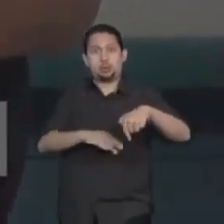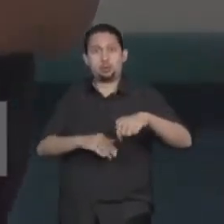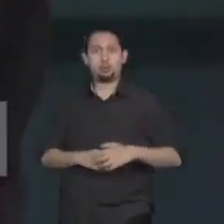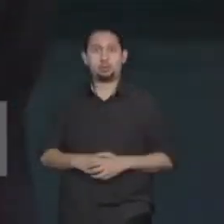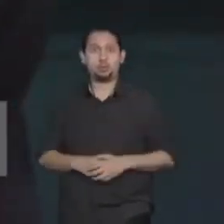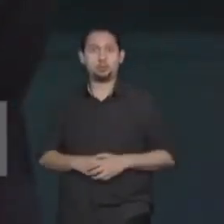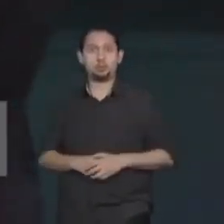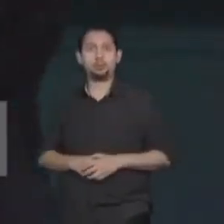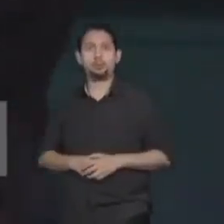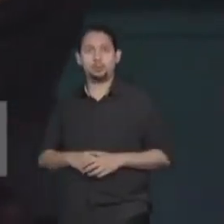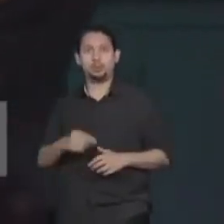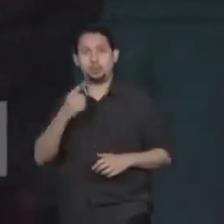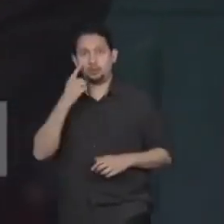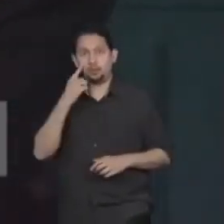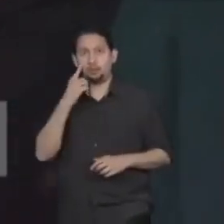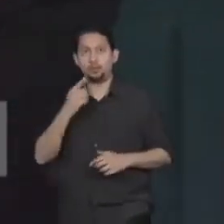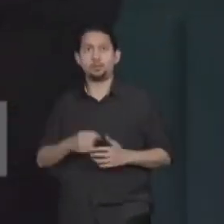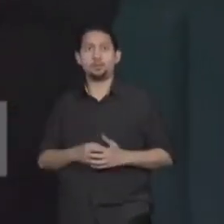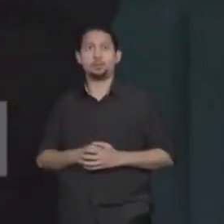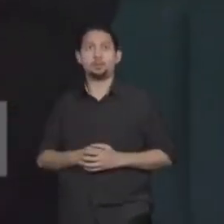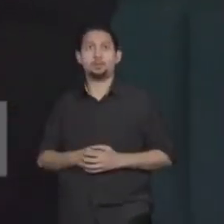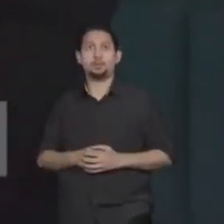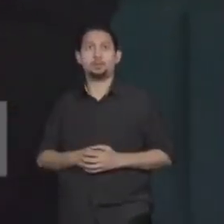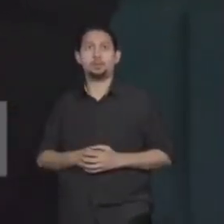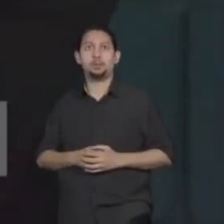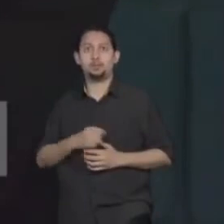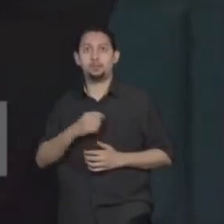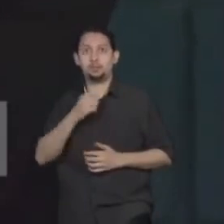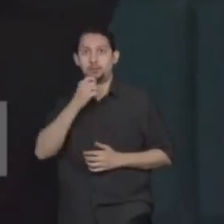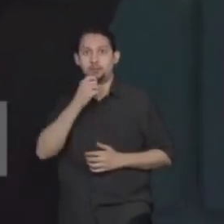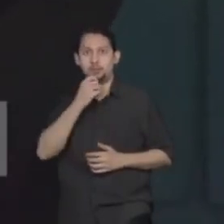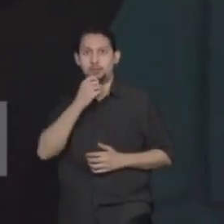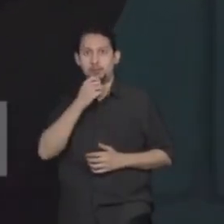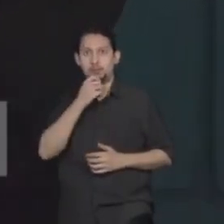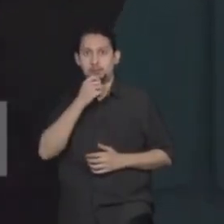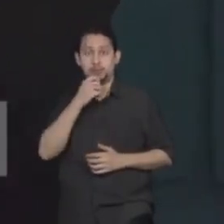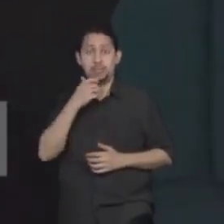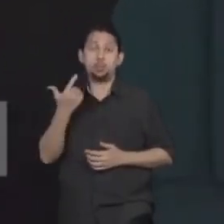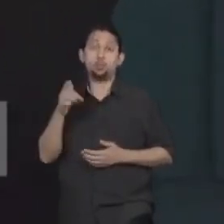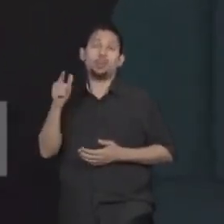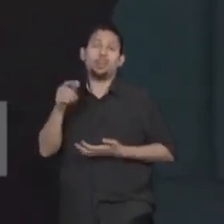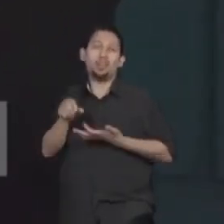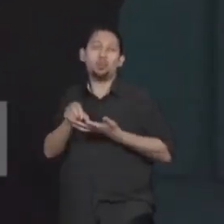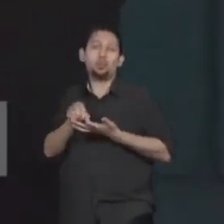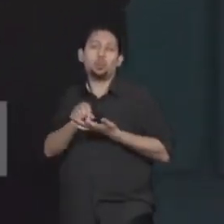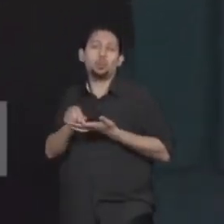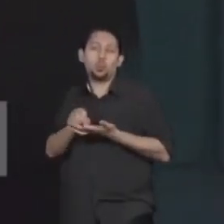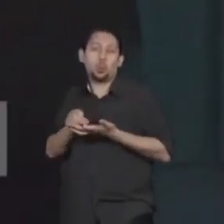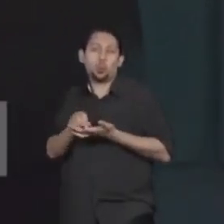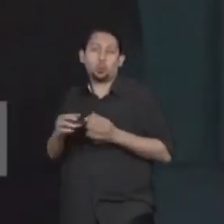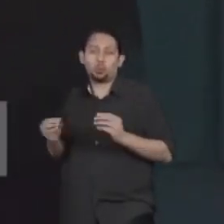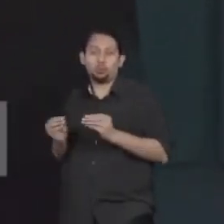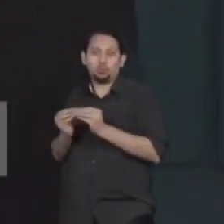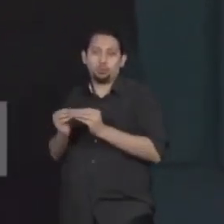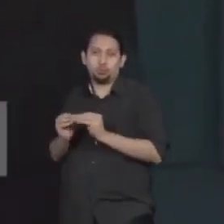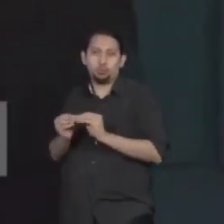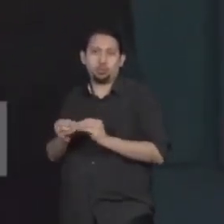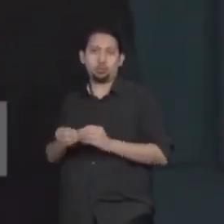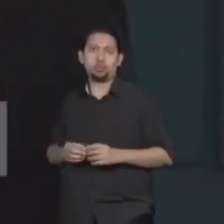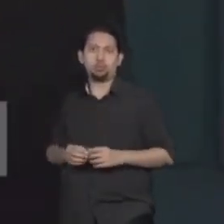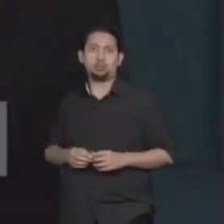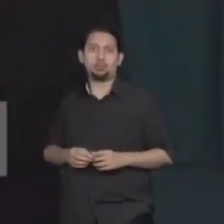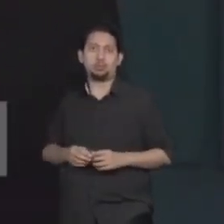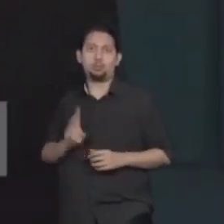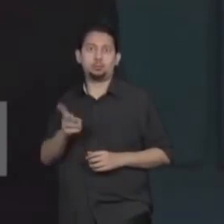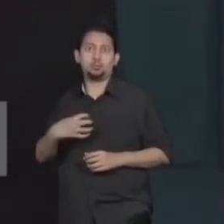E aí, eu vou ligar ele, eu fiz aqui a ligação direta, aqui, porque eu não tinha um interruptor lá para colocar, ele vai funcionar